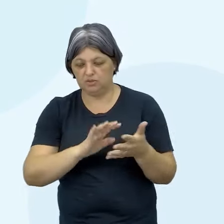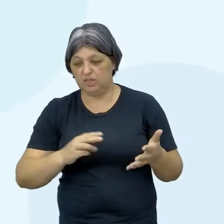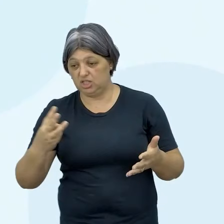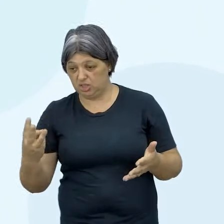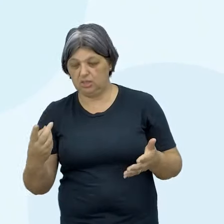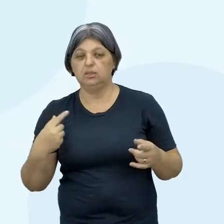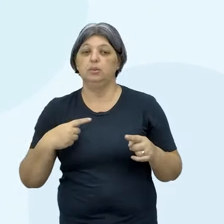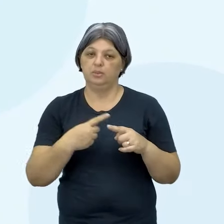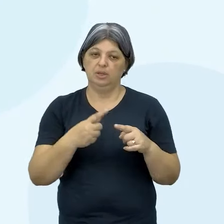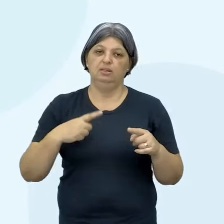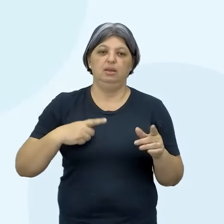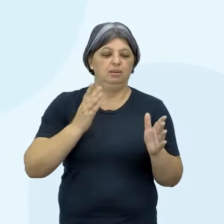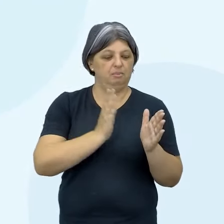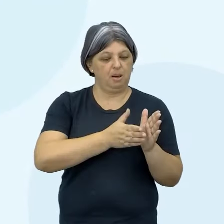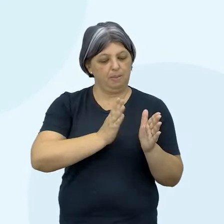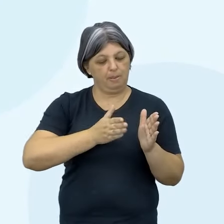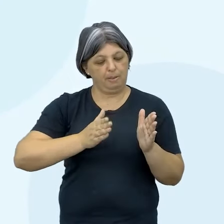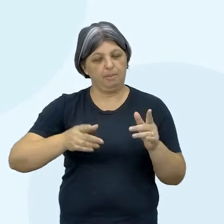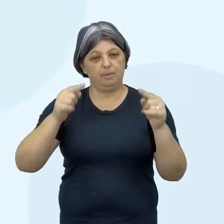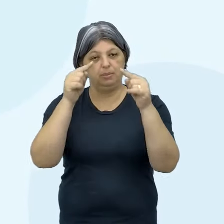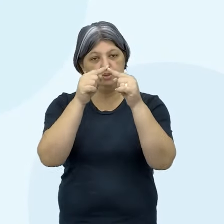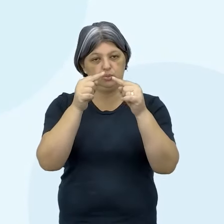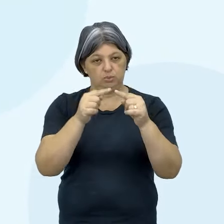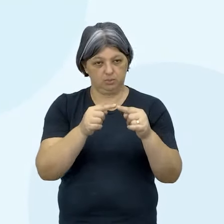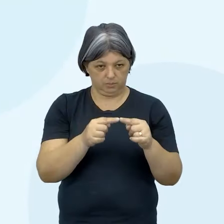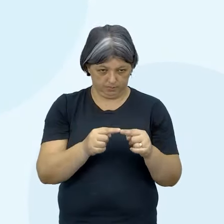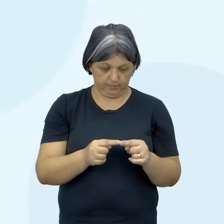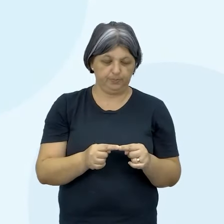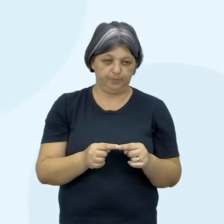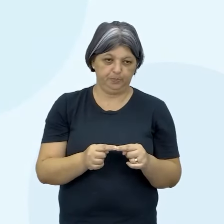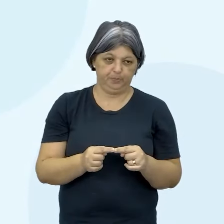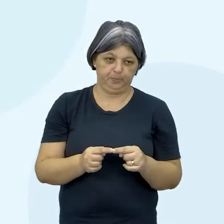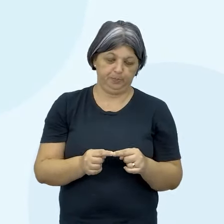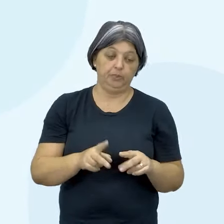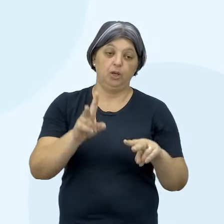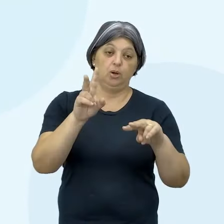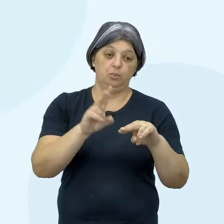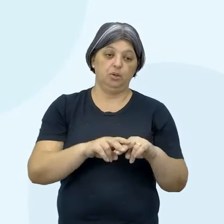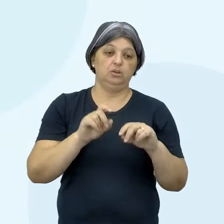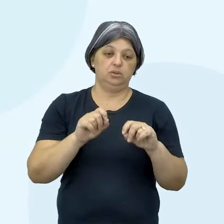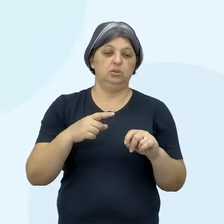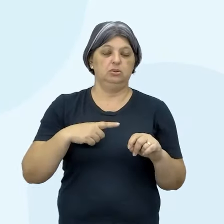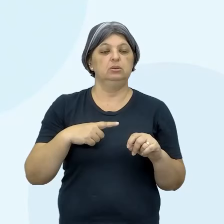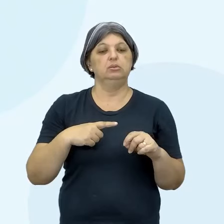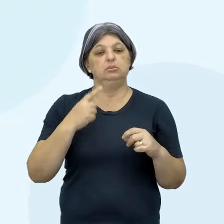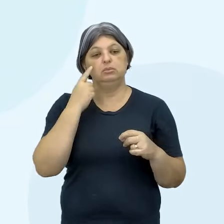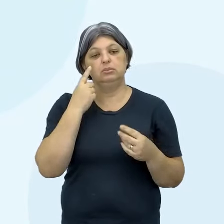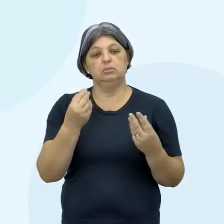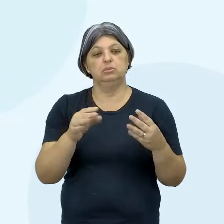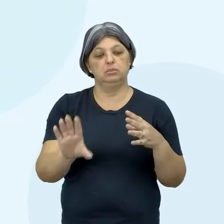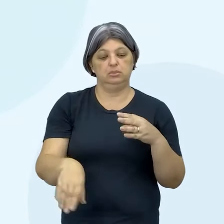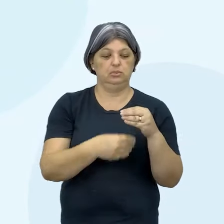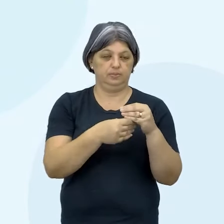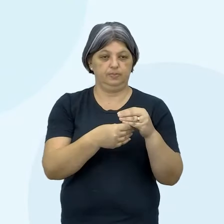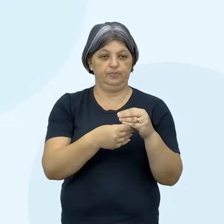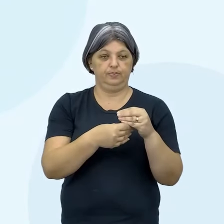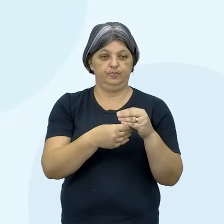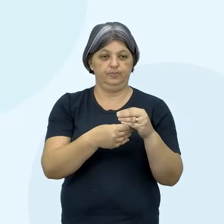uma sequência lógica de conexão, tá? Por isso que a gente também considera aí essa integração